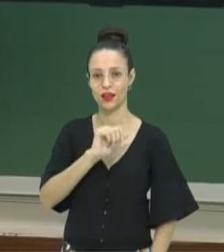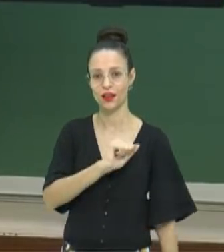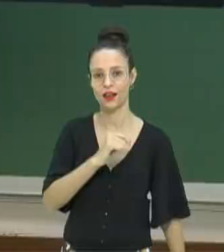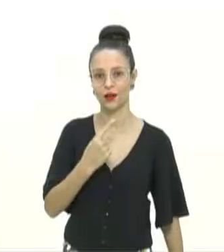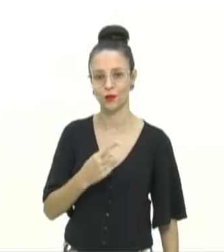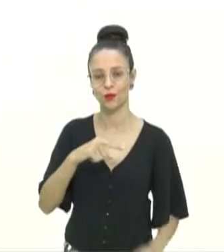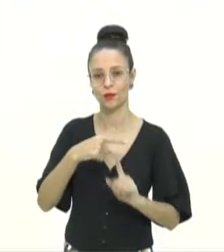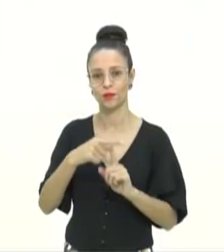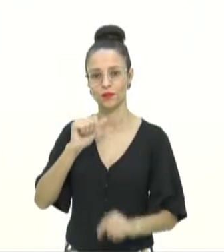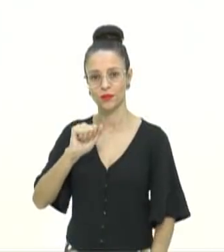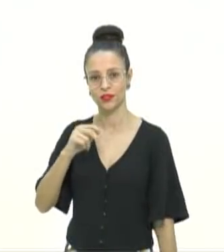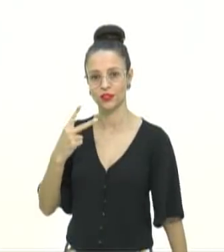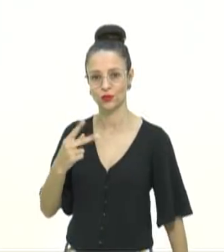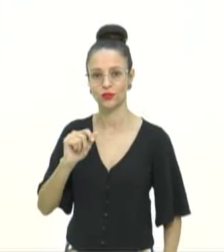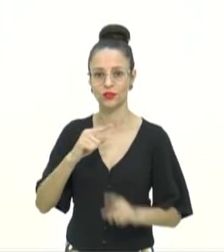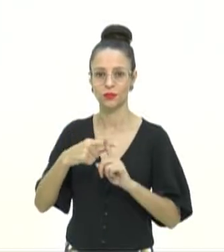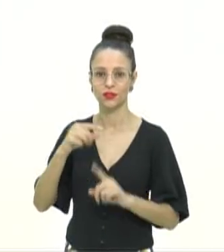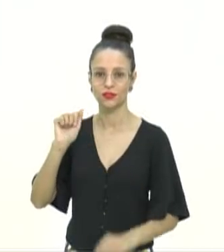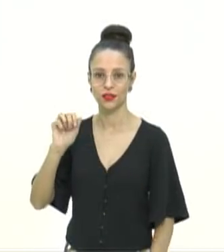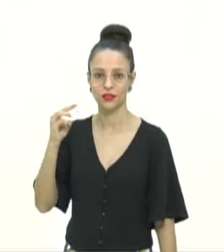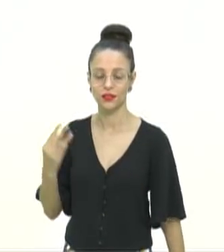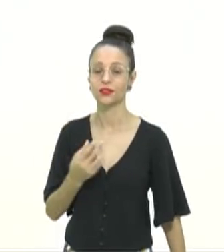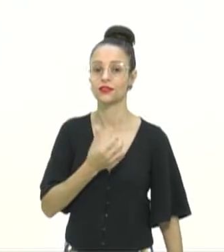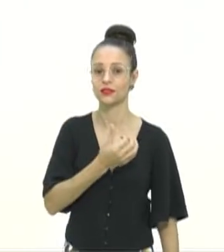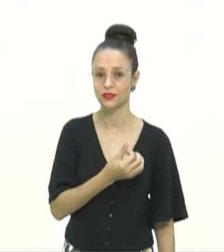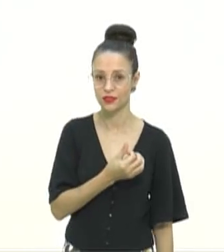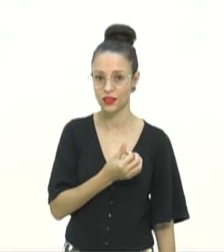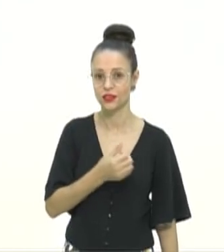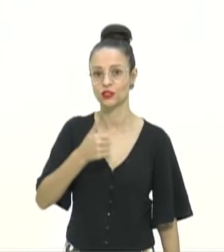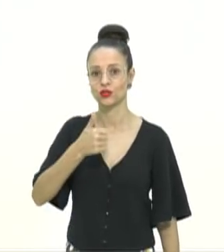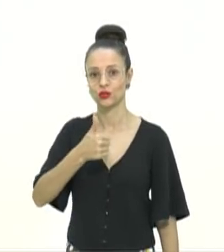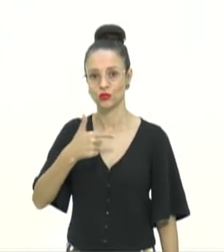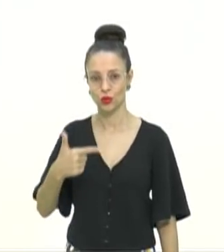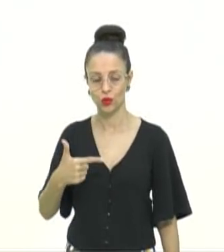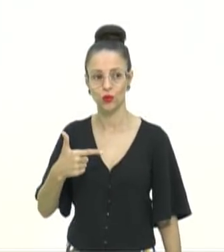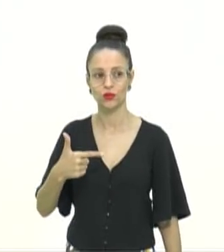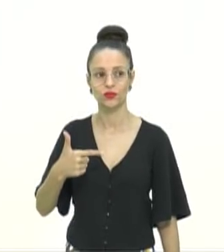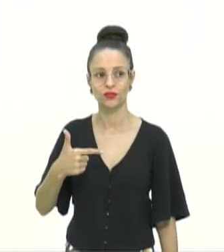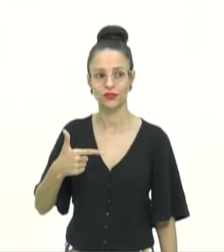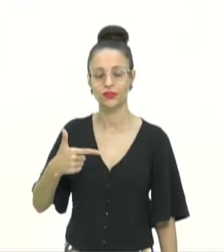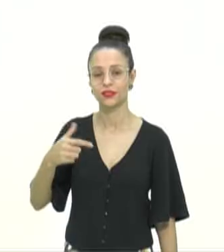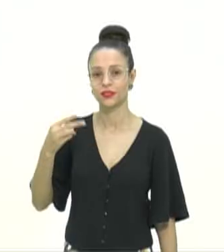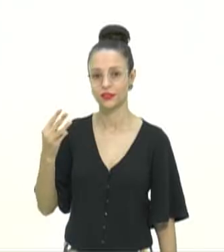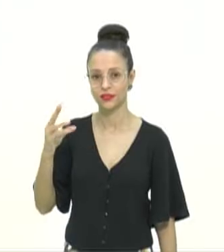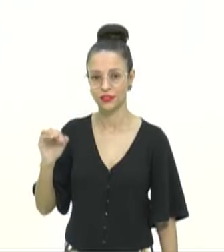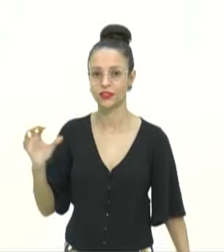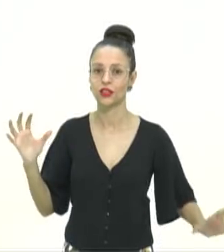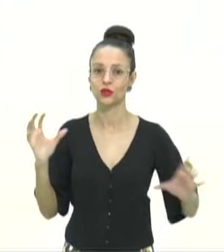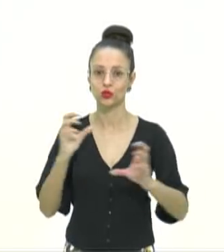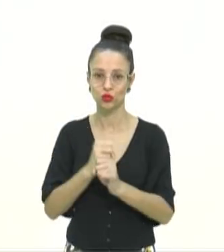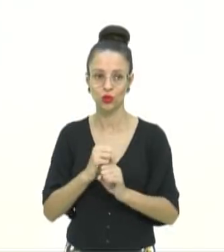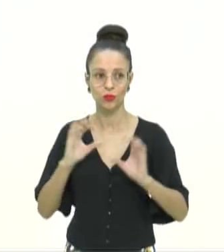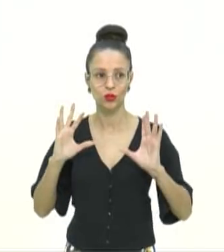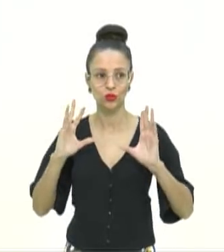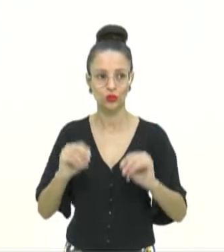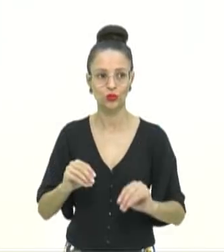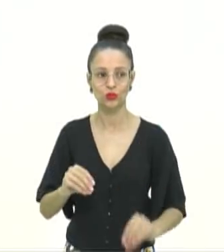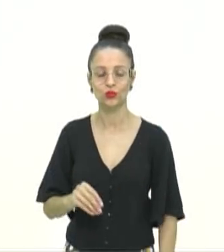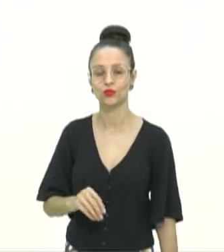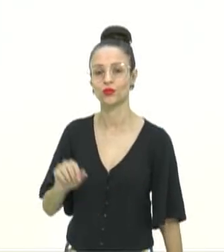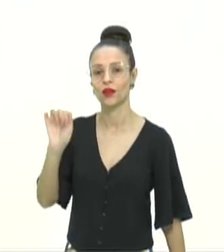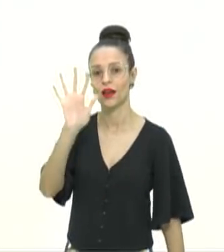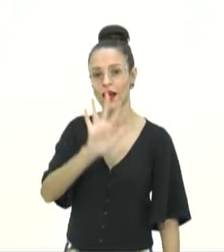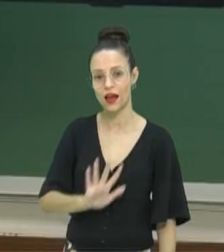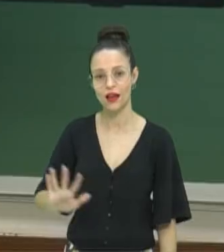ok? A área 1 deu 6, a área 2 deu 12 e a área 3 deu 30. Somando esses 3 valores,